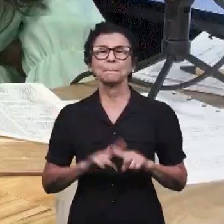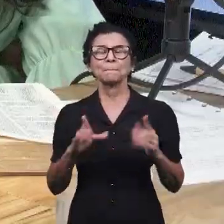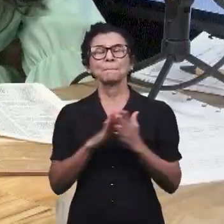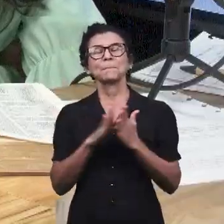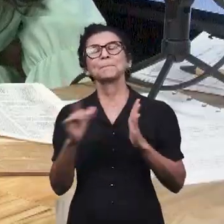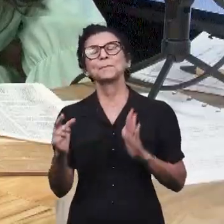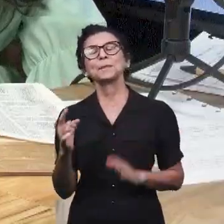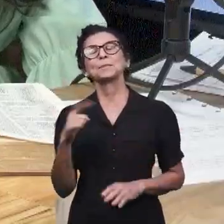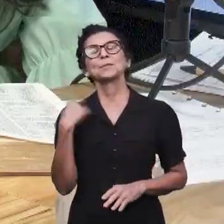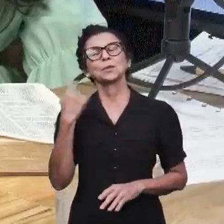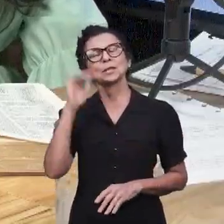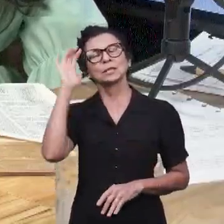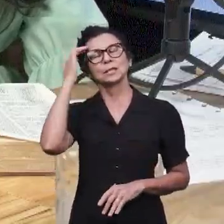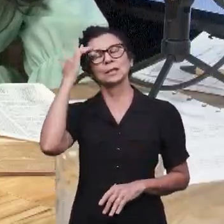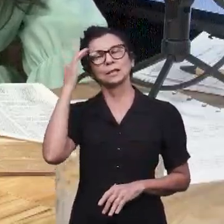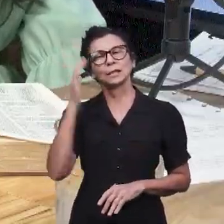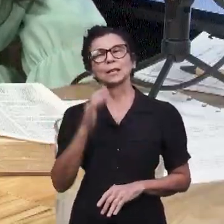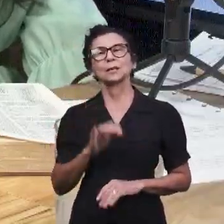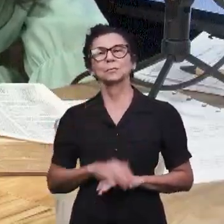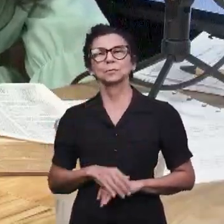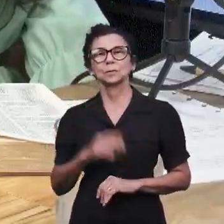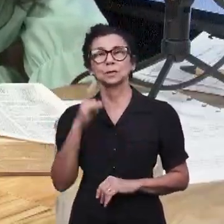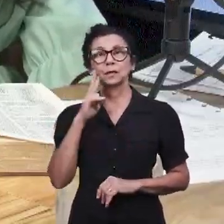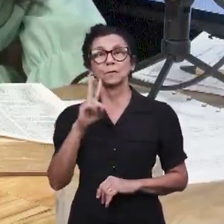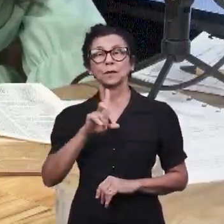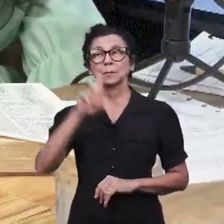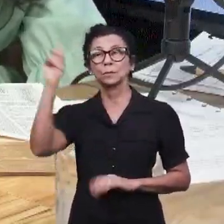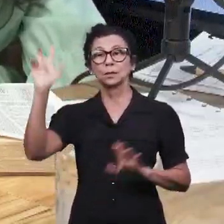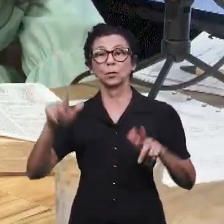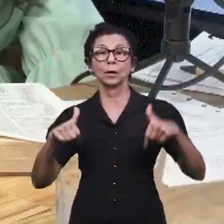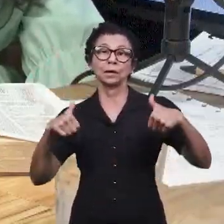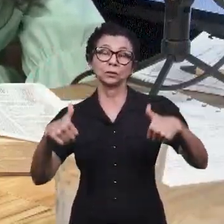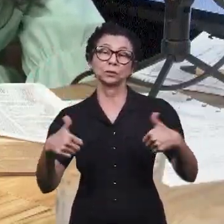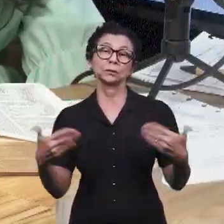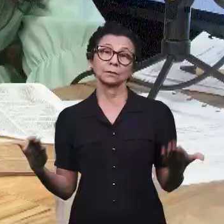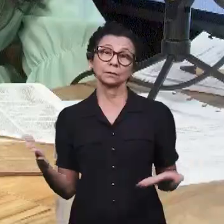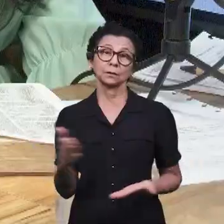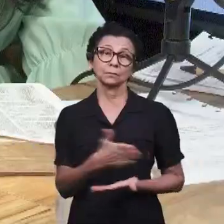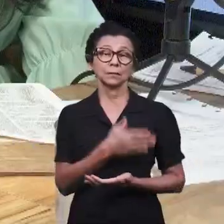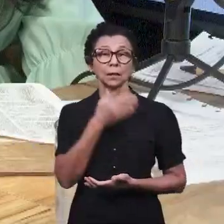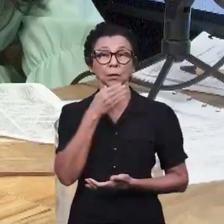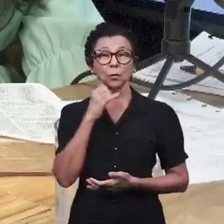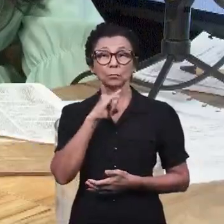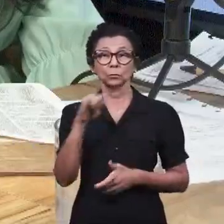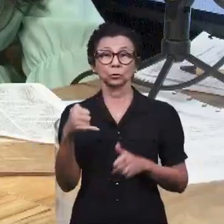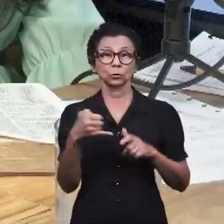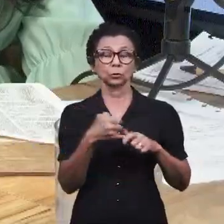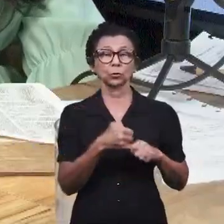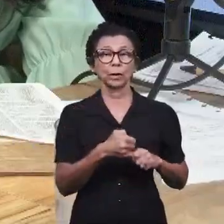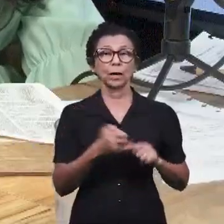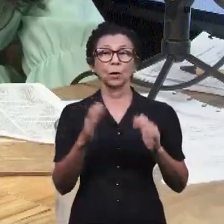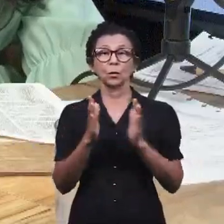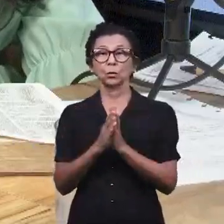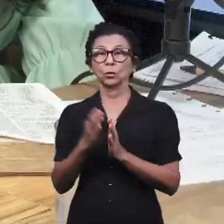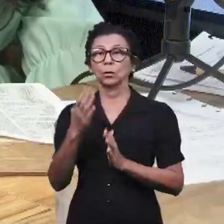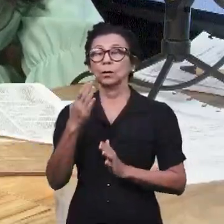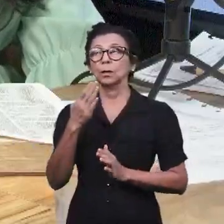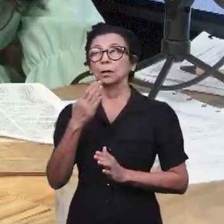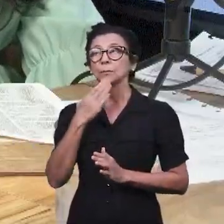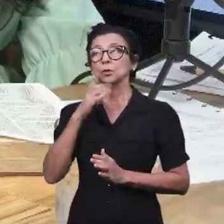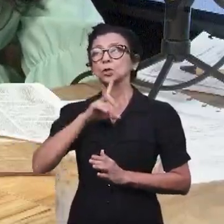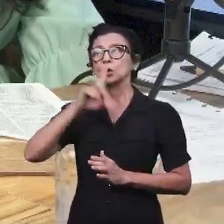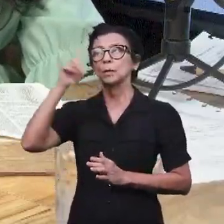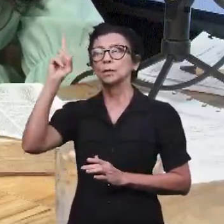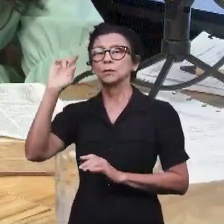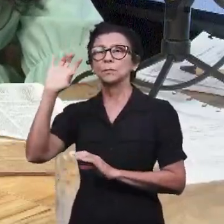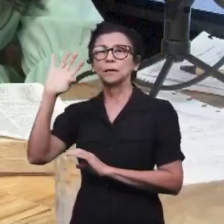conseguimos entender e ver o agir de Deus. Um exemplo disso é quando Josué orou para o sol parar e o sol parou. Algo que humanamente é